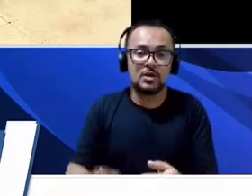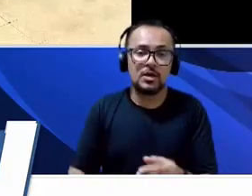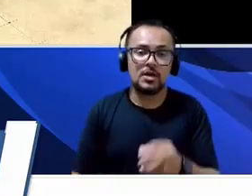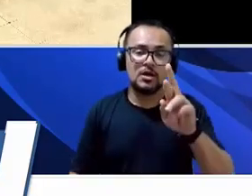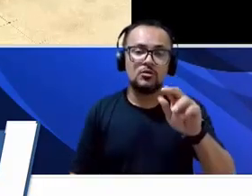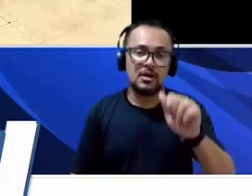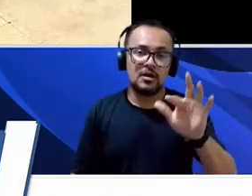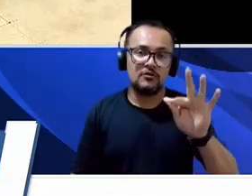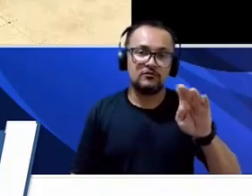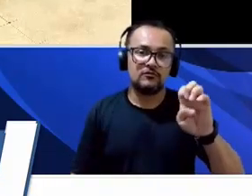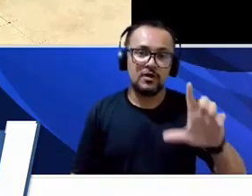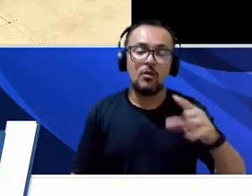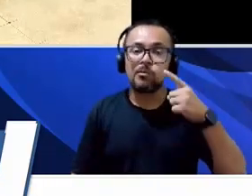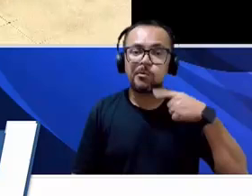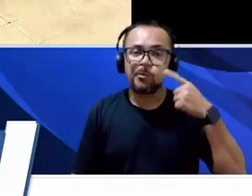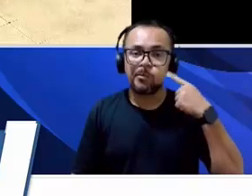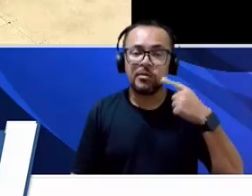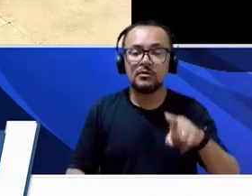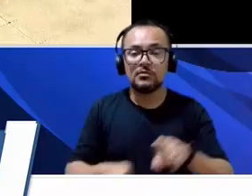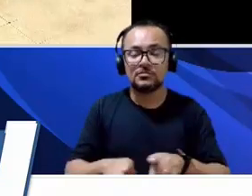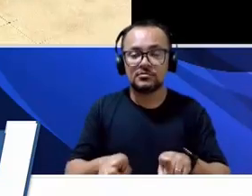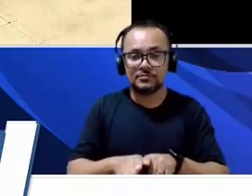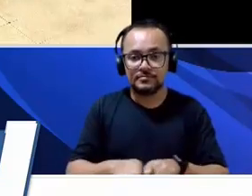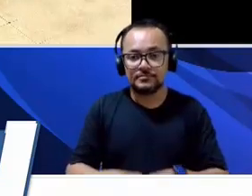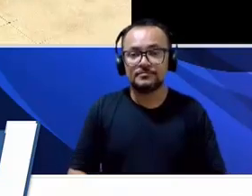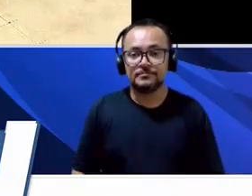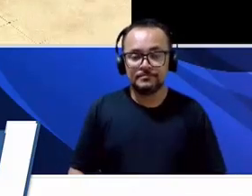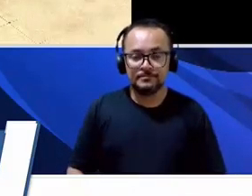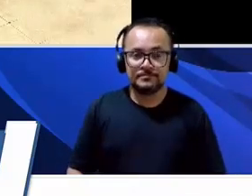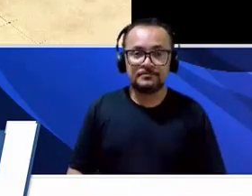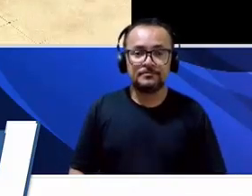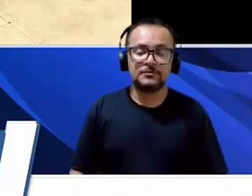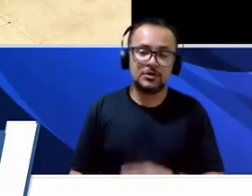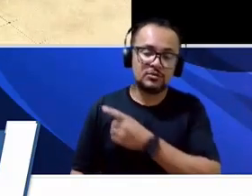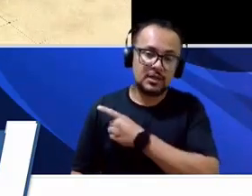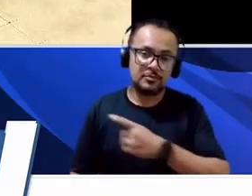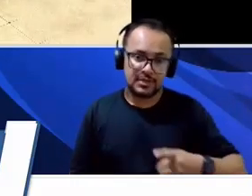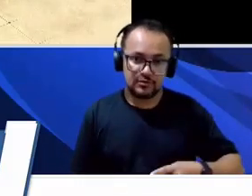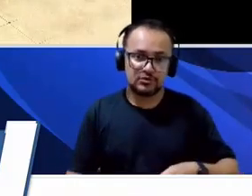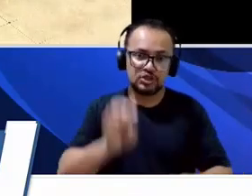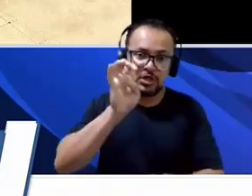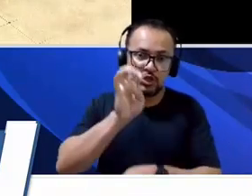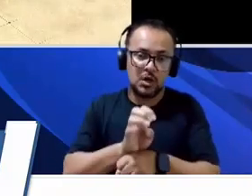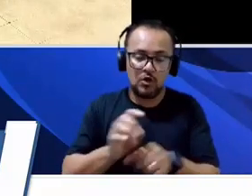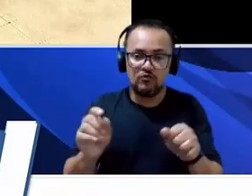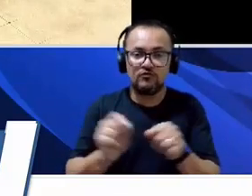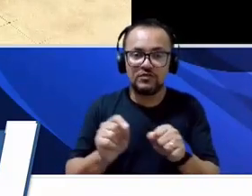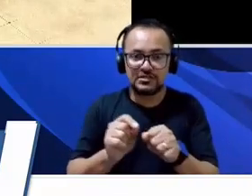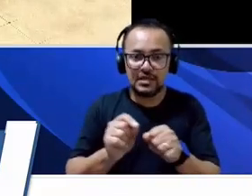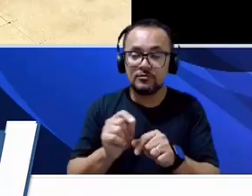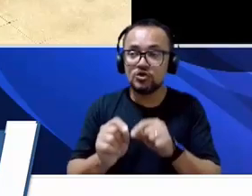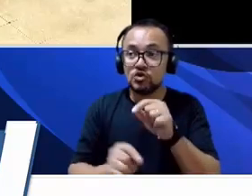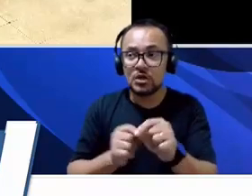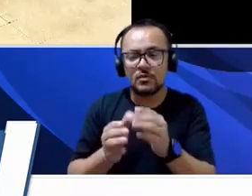advogado né Dr Rafael Saraiva que é deputado estadual e a gente fez uma investida ousada aí ele se